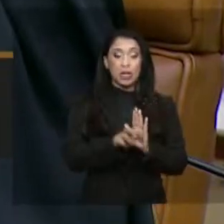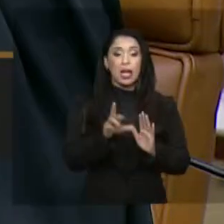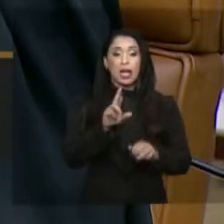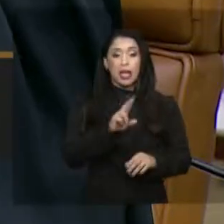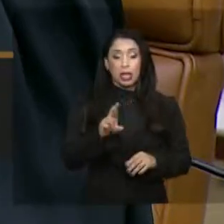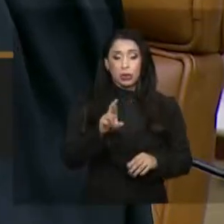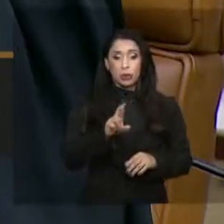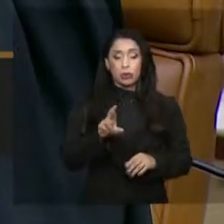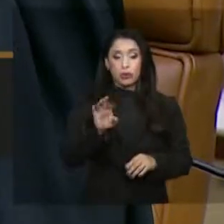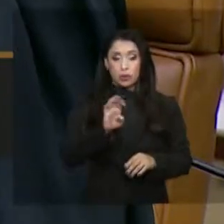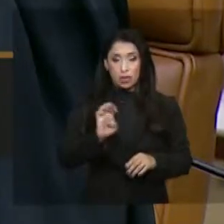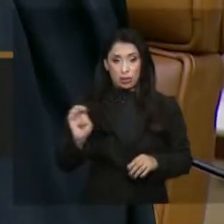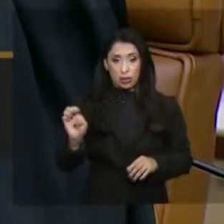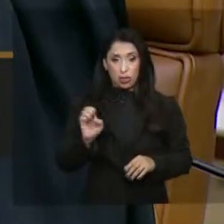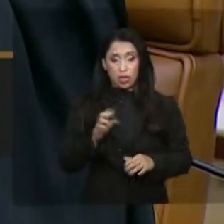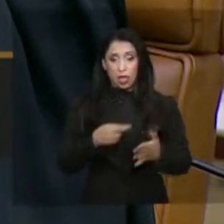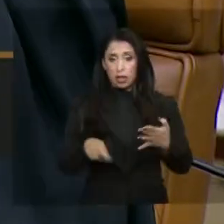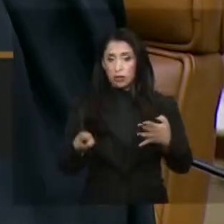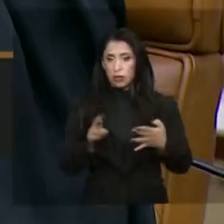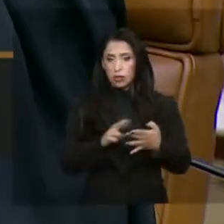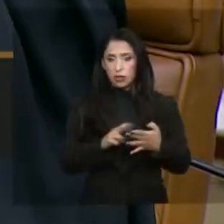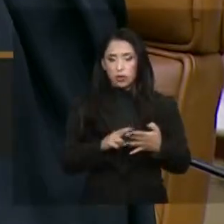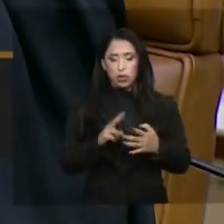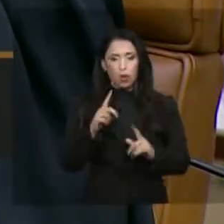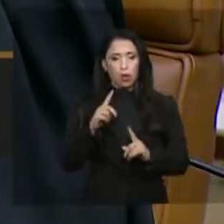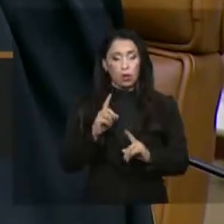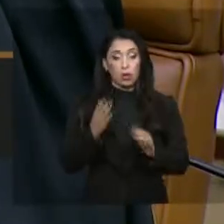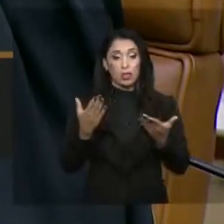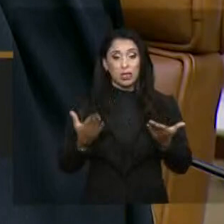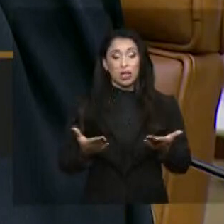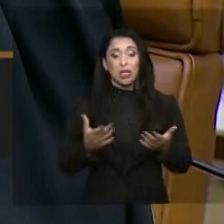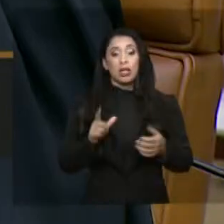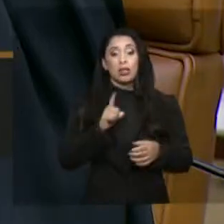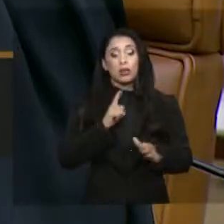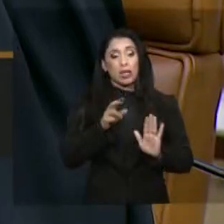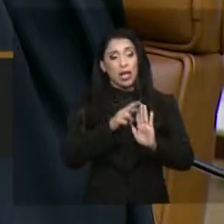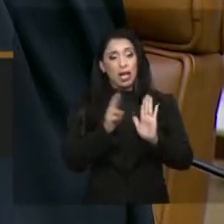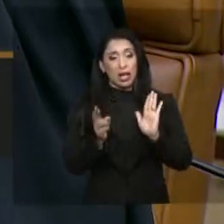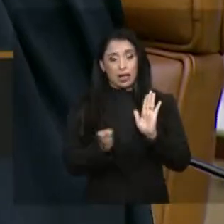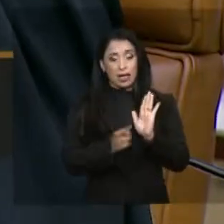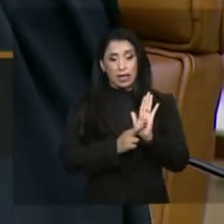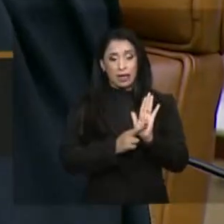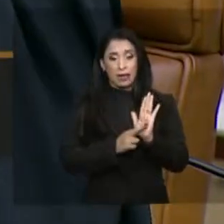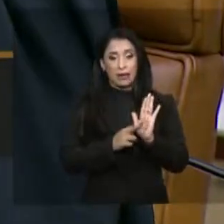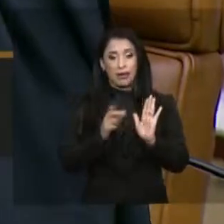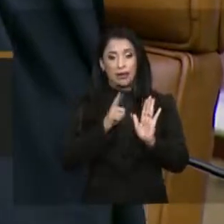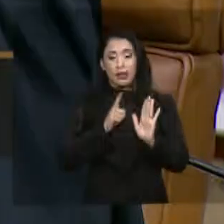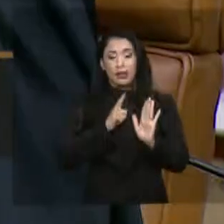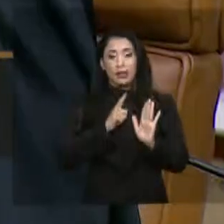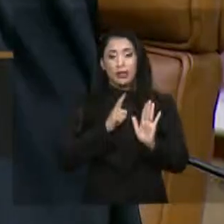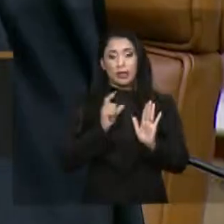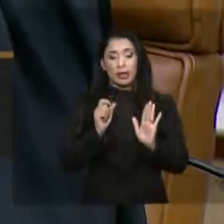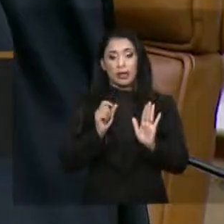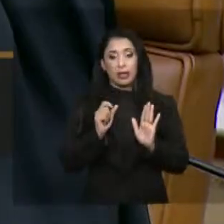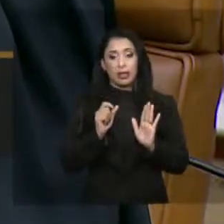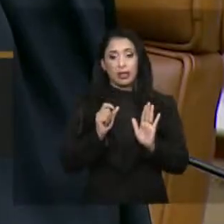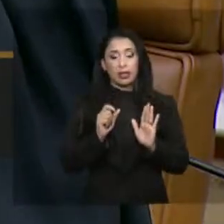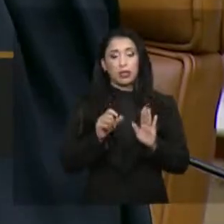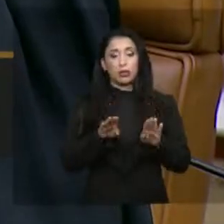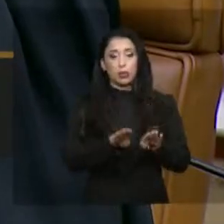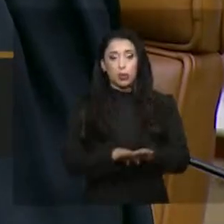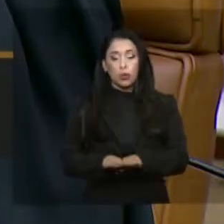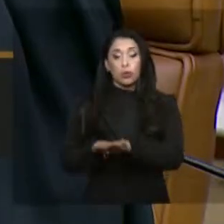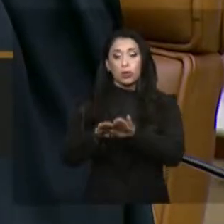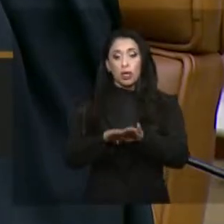muito excepcionalmente, é que afasta, a legislação afasta a regra do provimento majoritário, ou unânime,